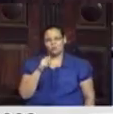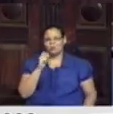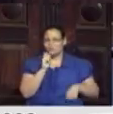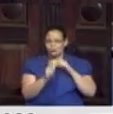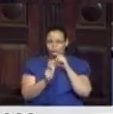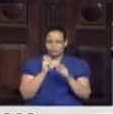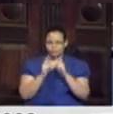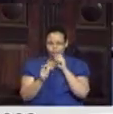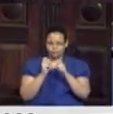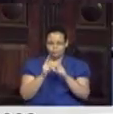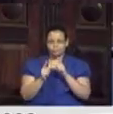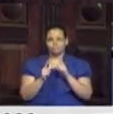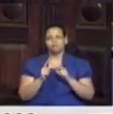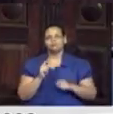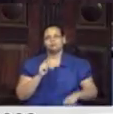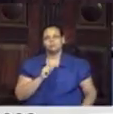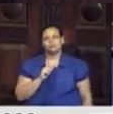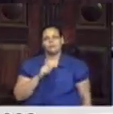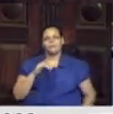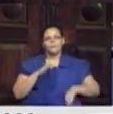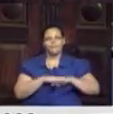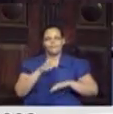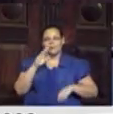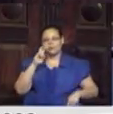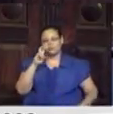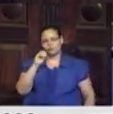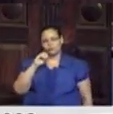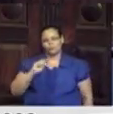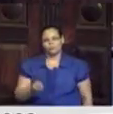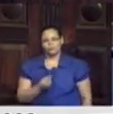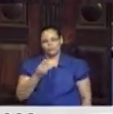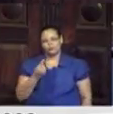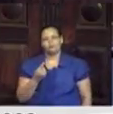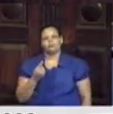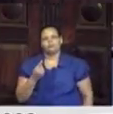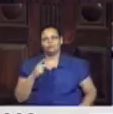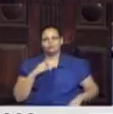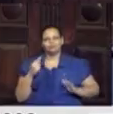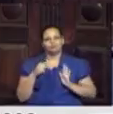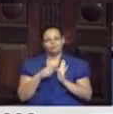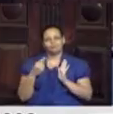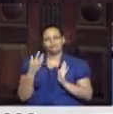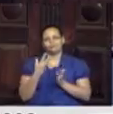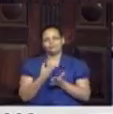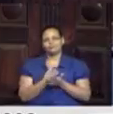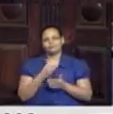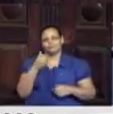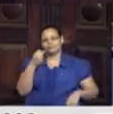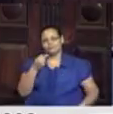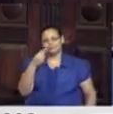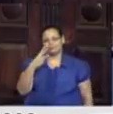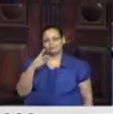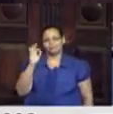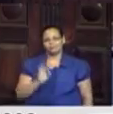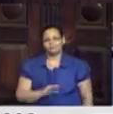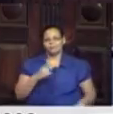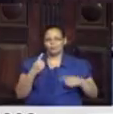difamação, injúria, mais de 50.000 casos registrados, 73% contra